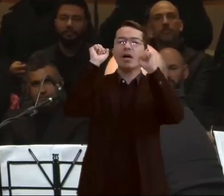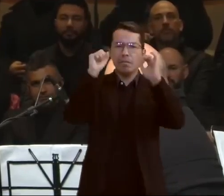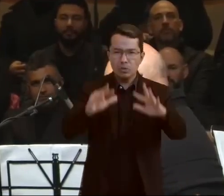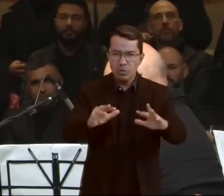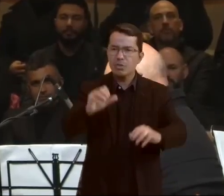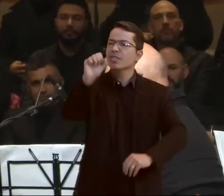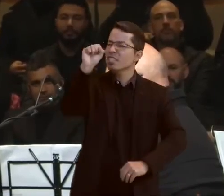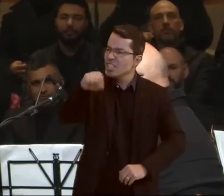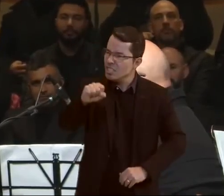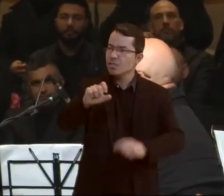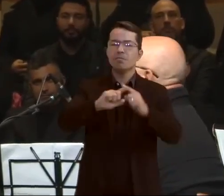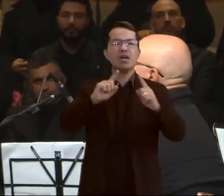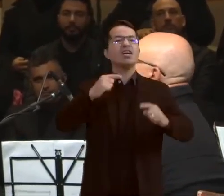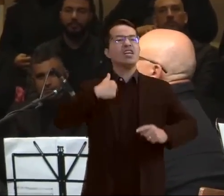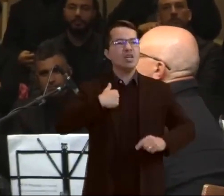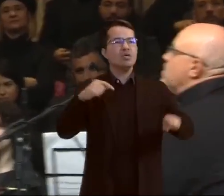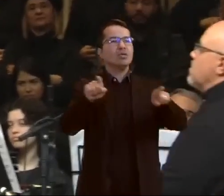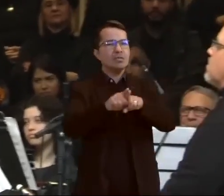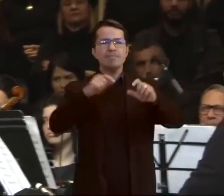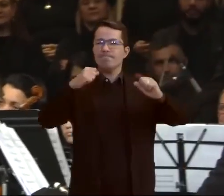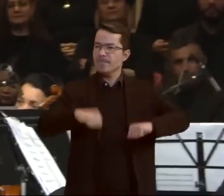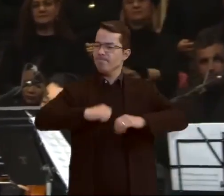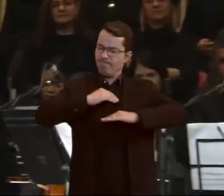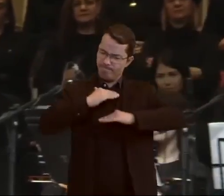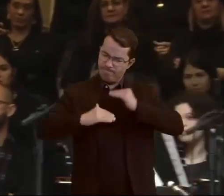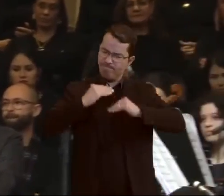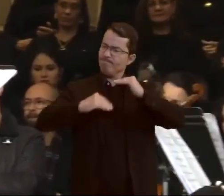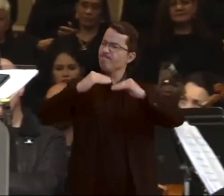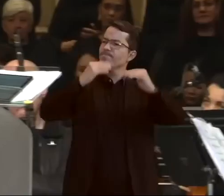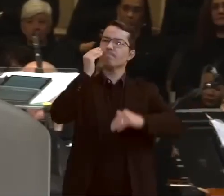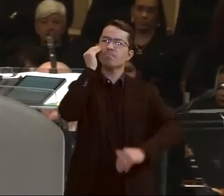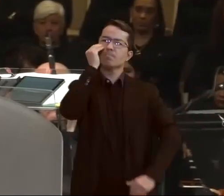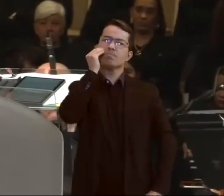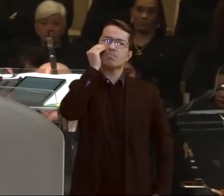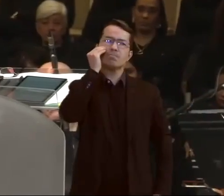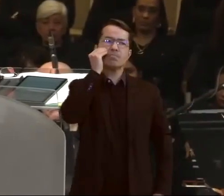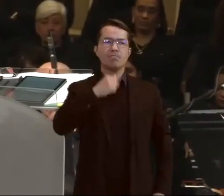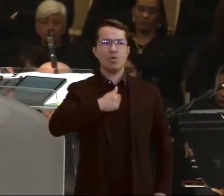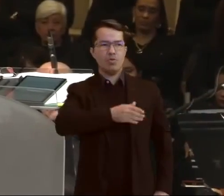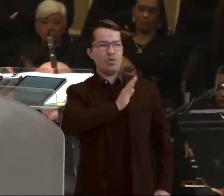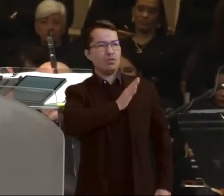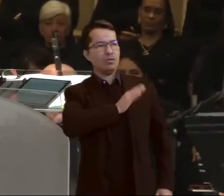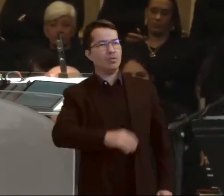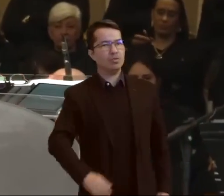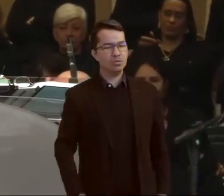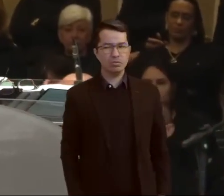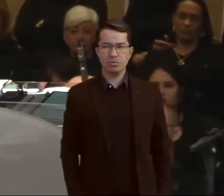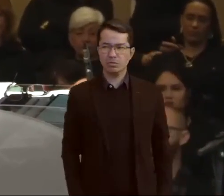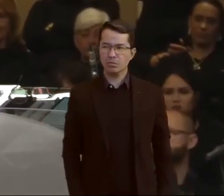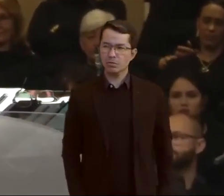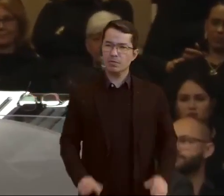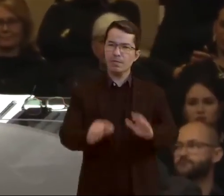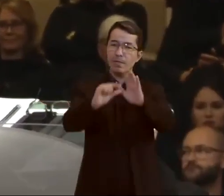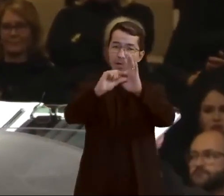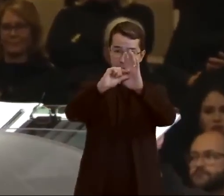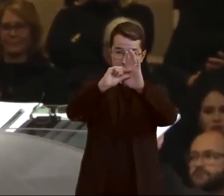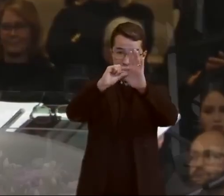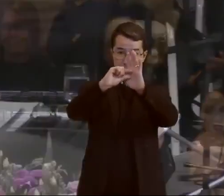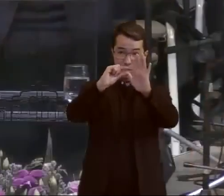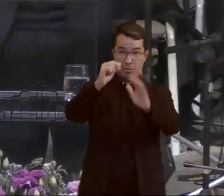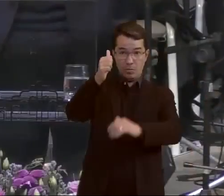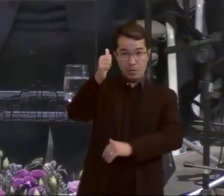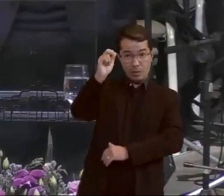coisas que eu tenho que desenvolver no meu coração. E aí ele vai dizendo no versículo 15, pelo contrário, falando a verdade